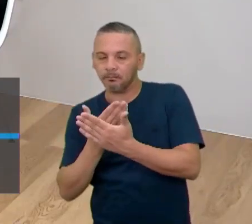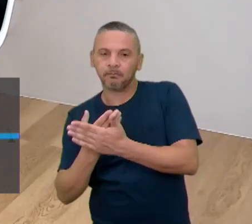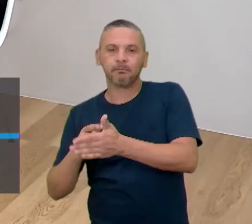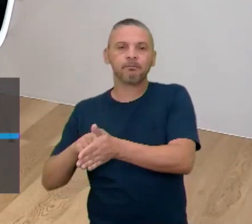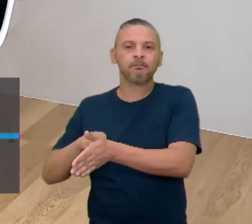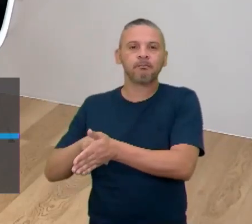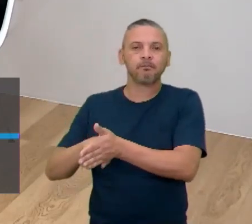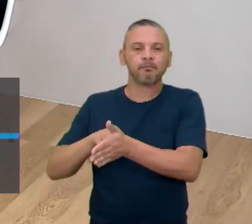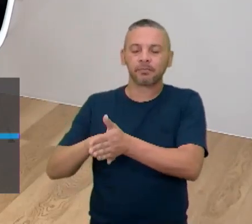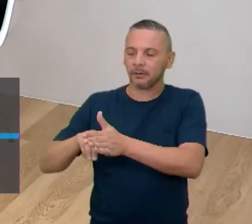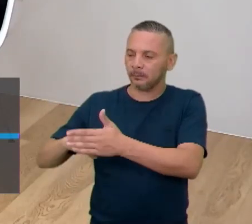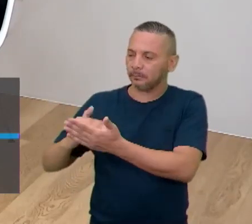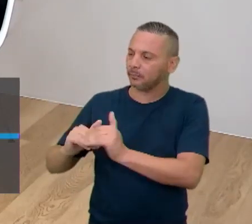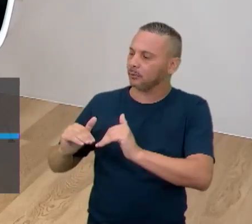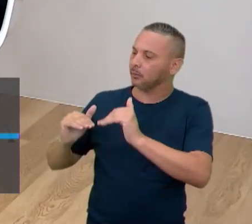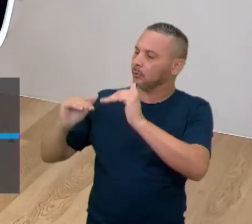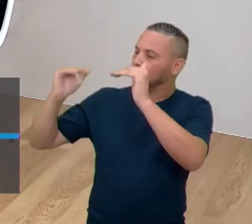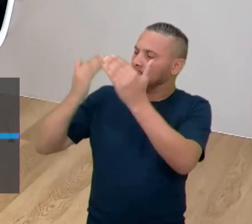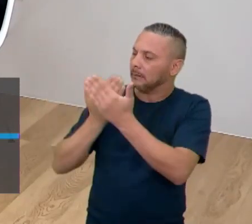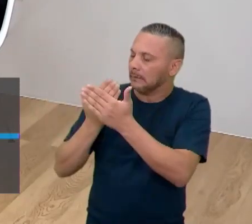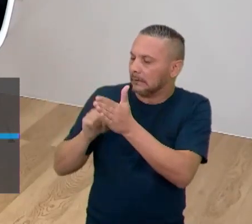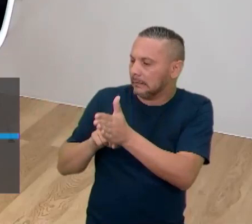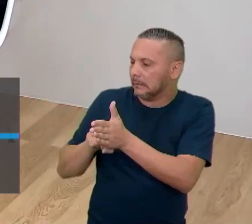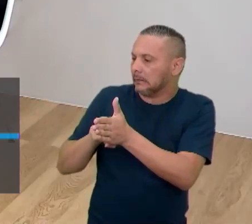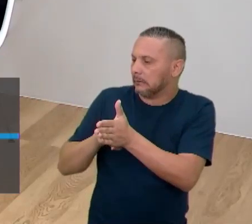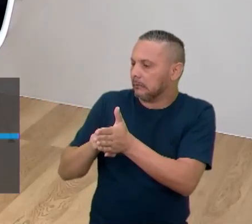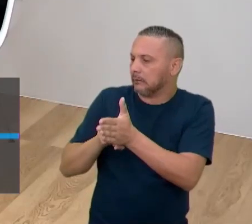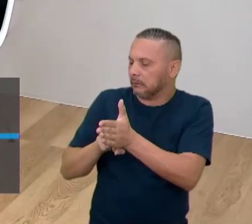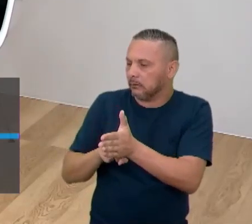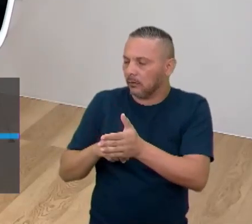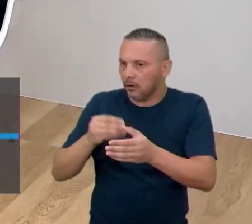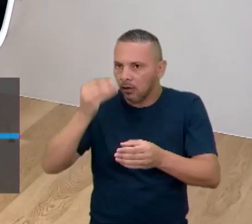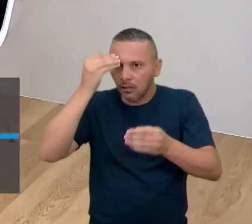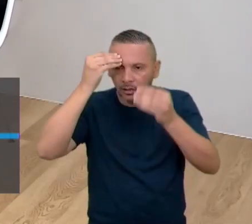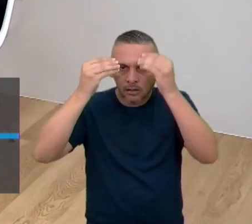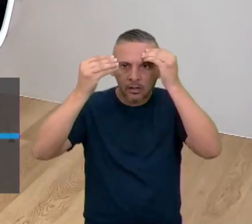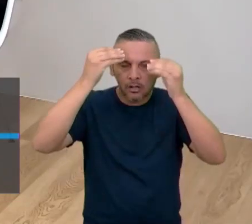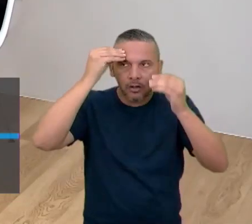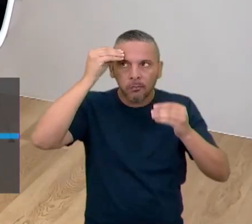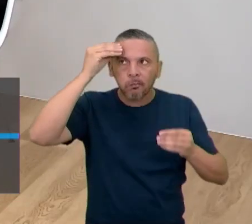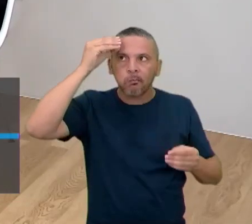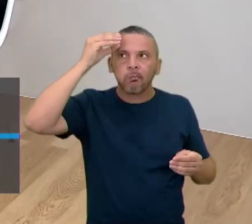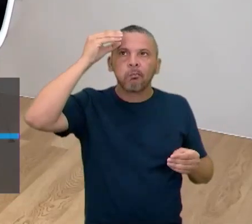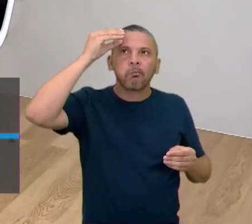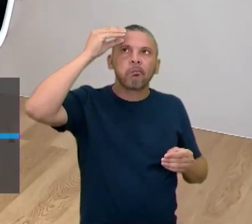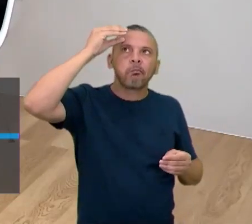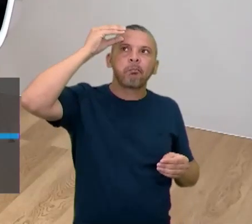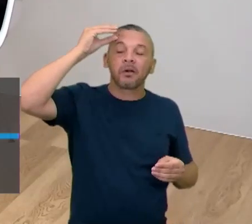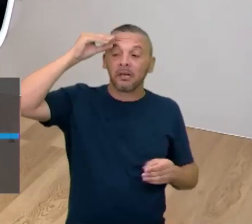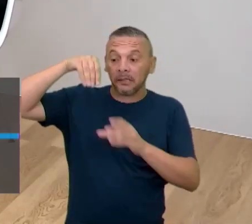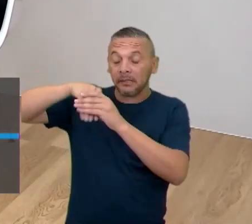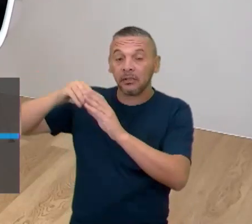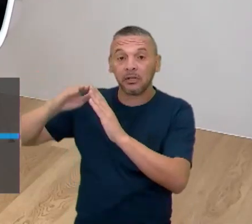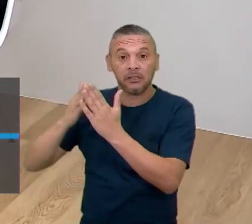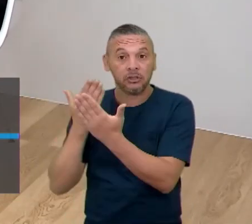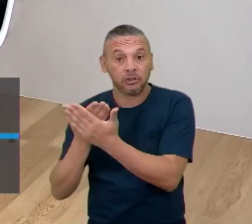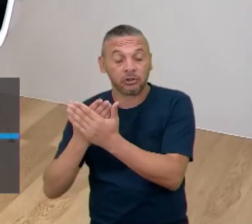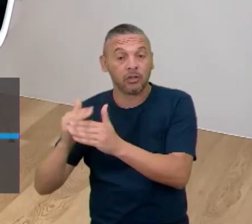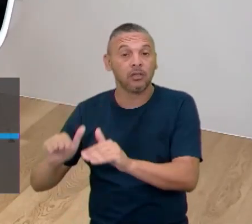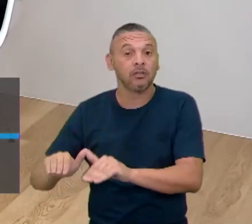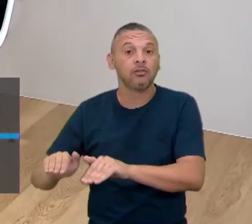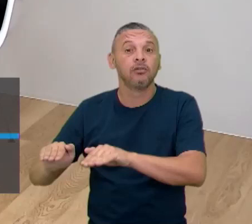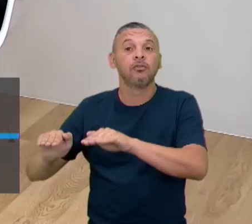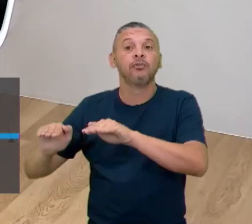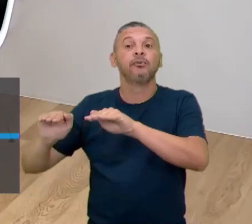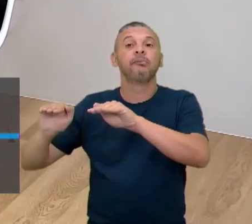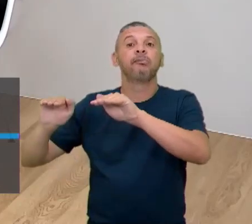escola e começa a crescer e passar muito mais tempo lá, e esse processo de crescimento inclui